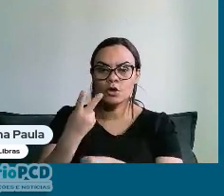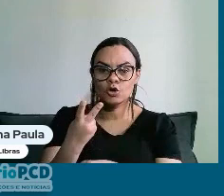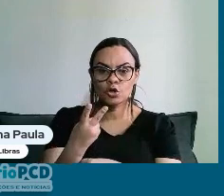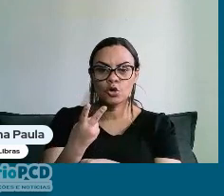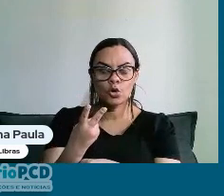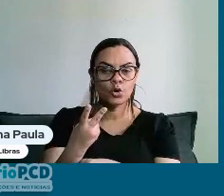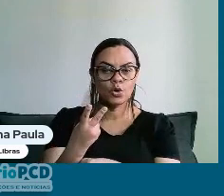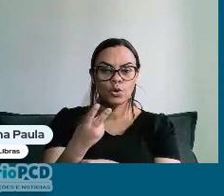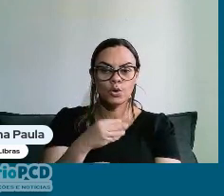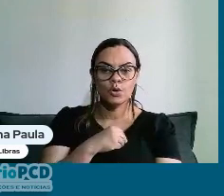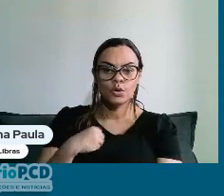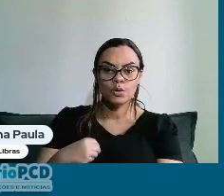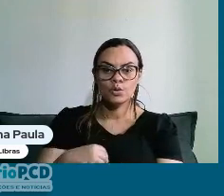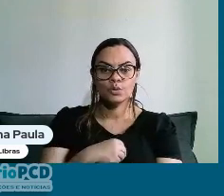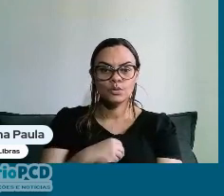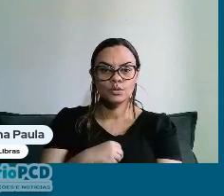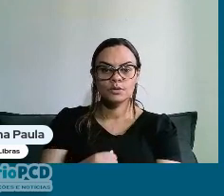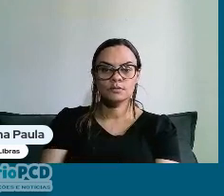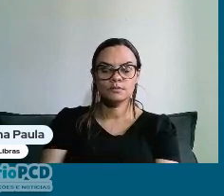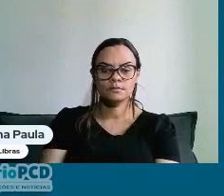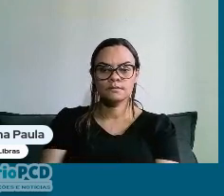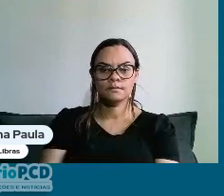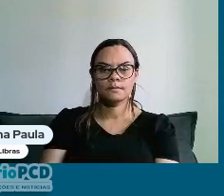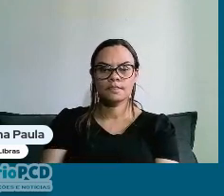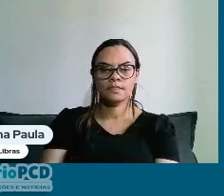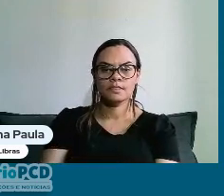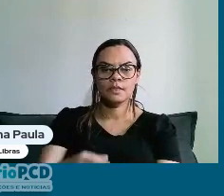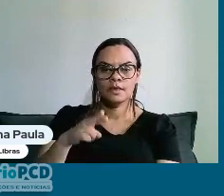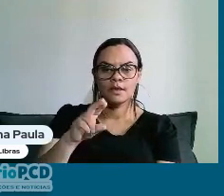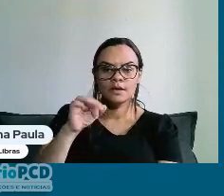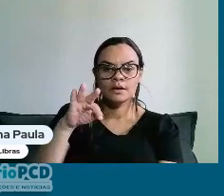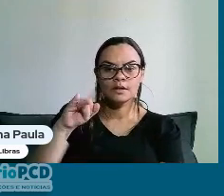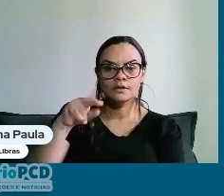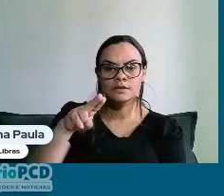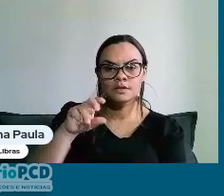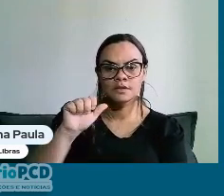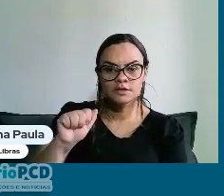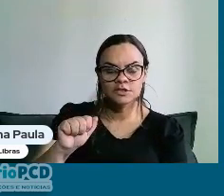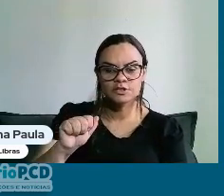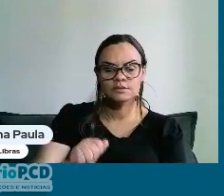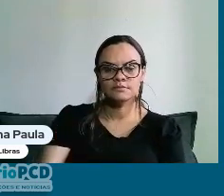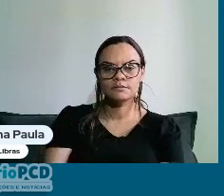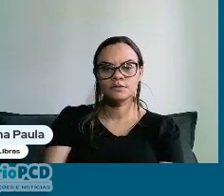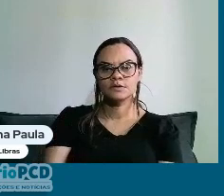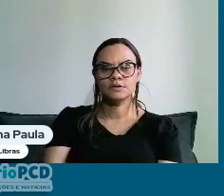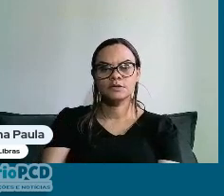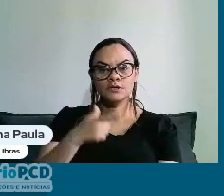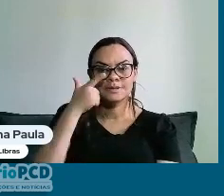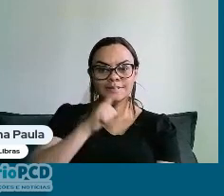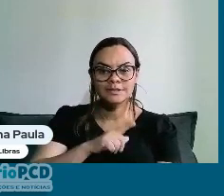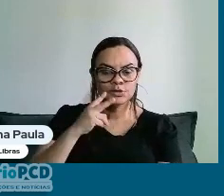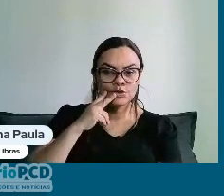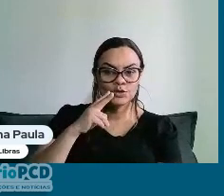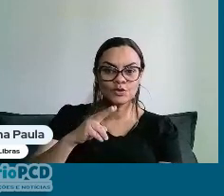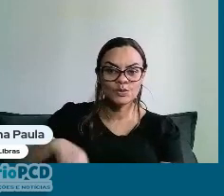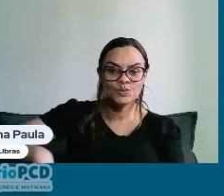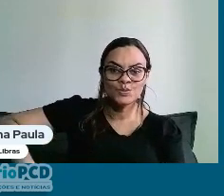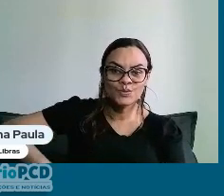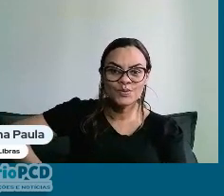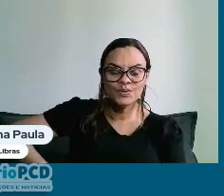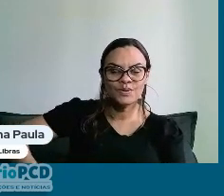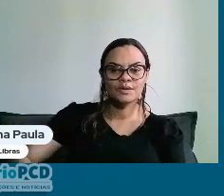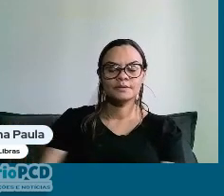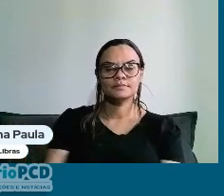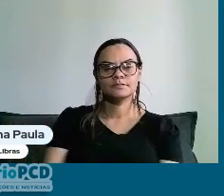precisa desses 2, né? O exame de creatinina sérica, tá? Que é um exame que eu consigo visualizar a função renal desse